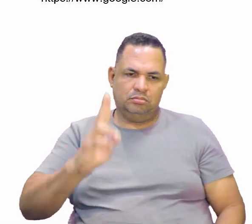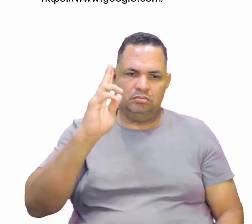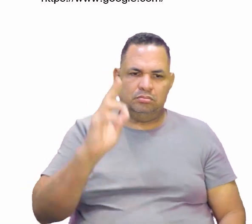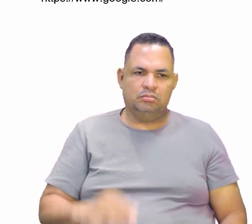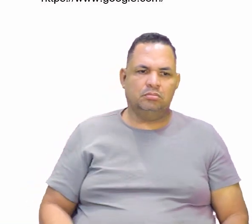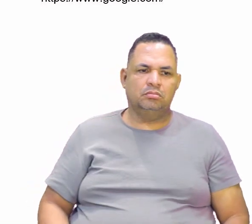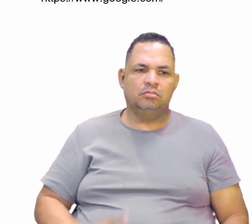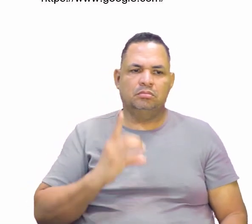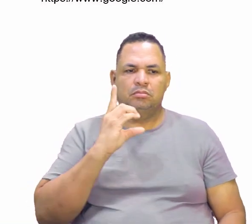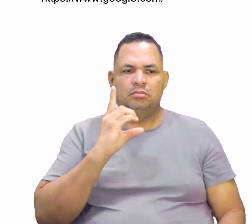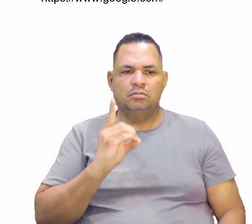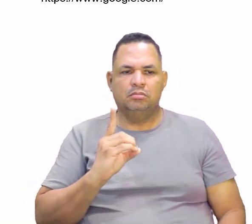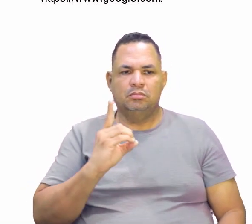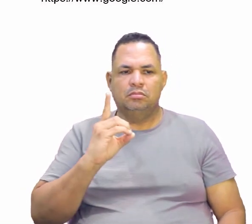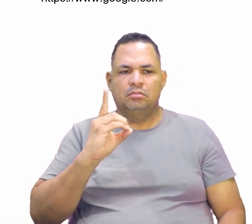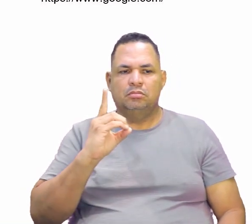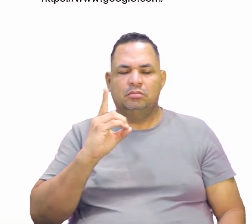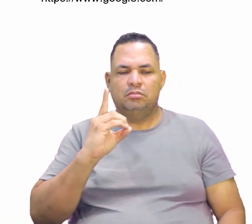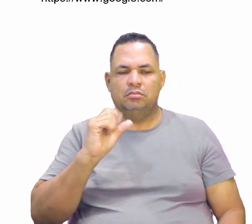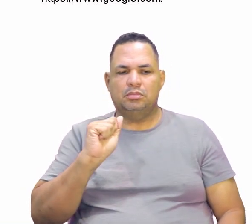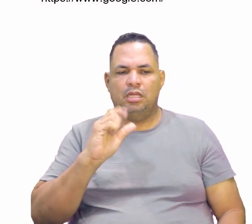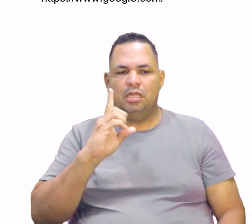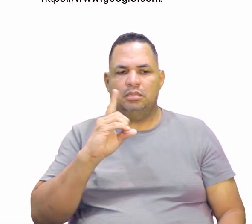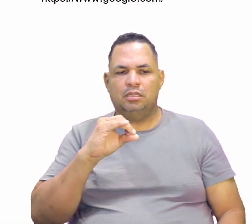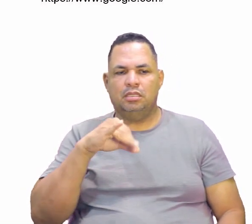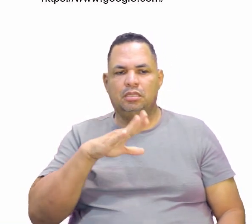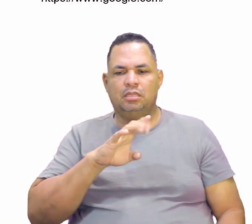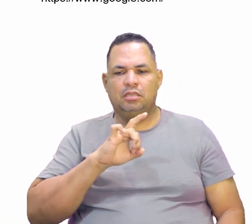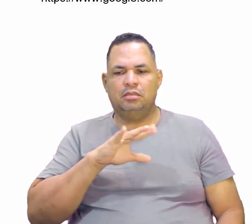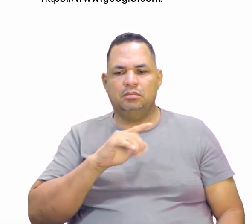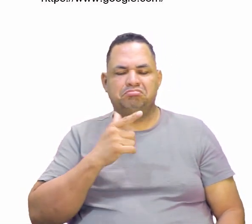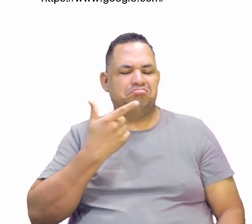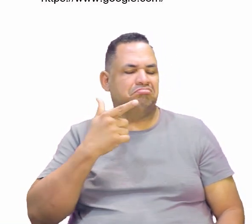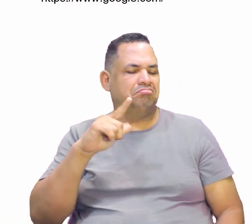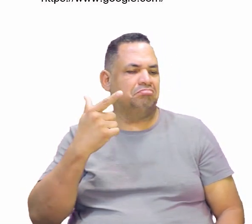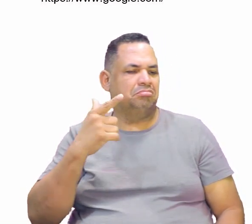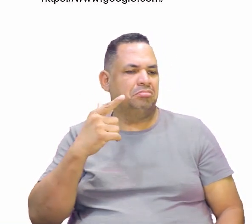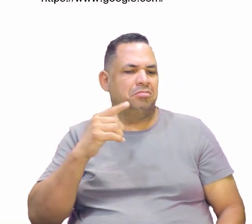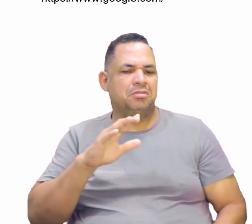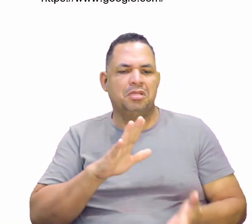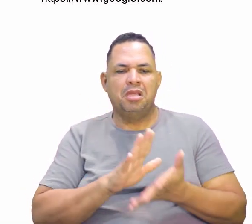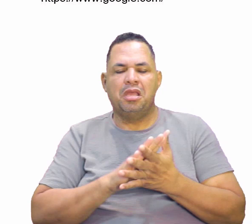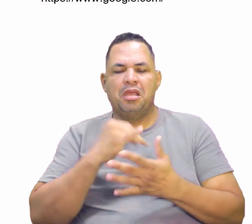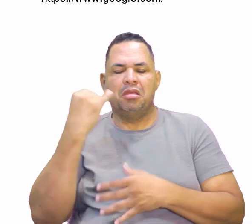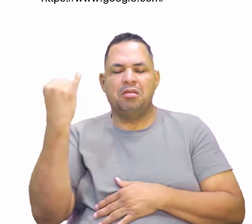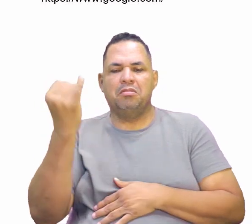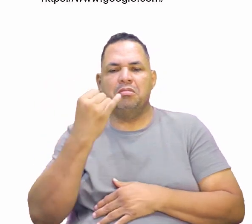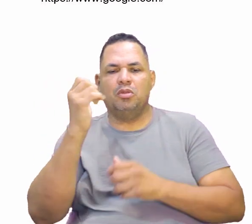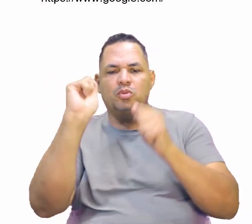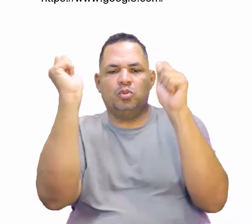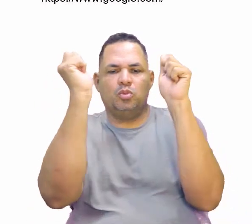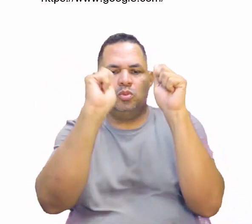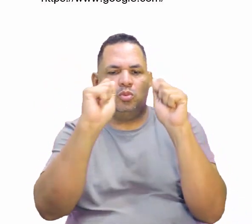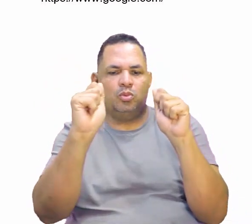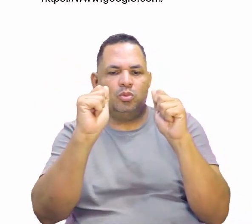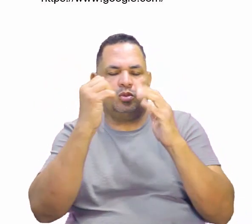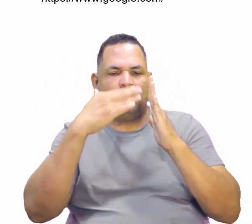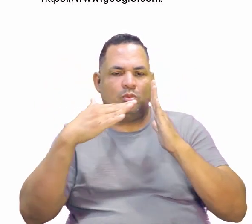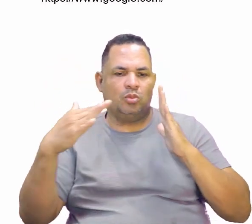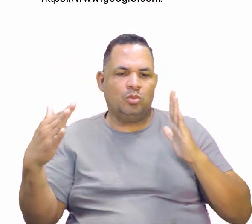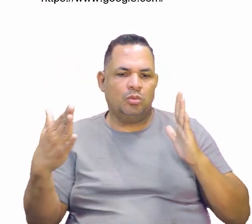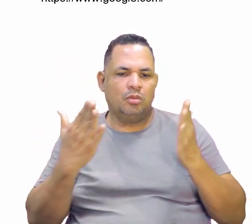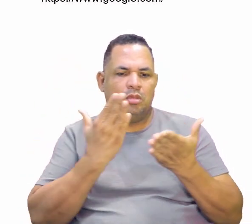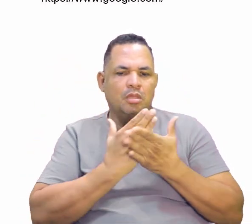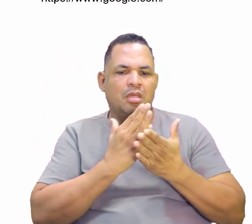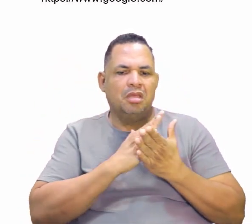o dadaísmo, sem nenhuma importância estética. Na verdade, era aquela destruição total da